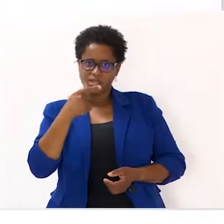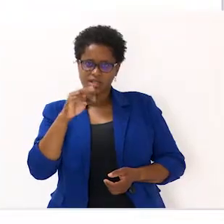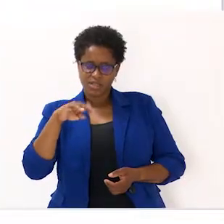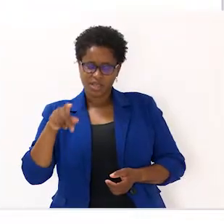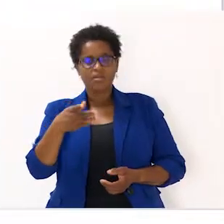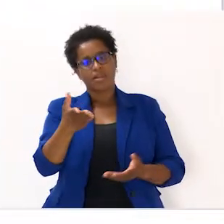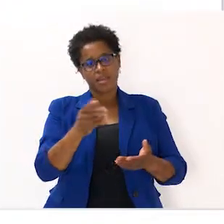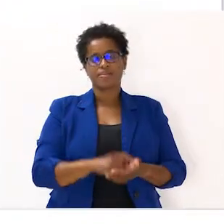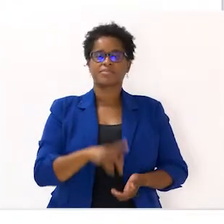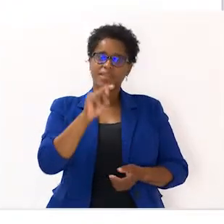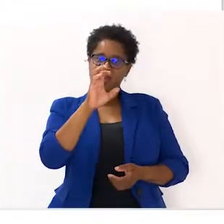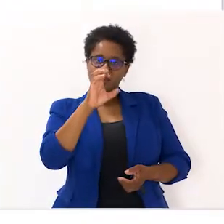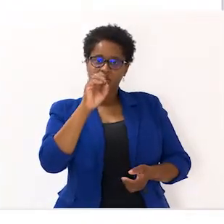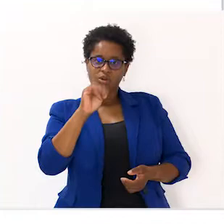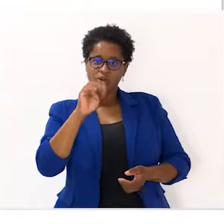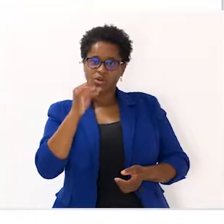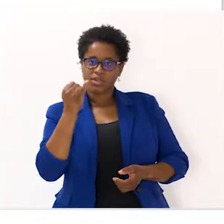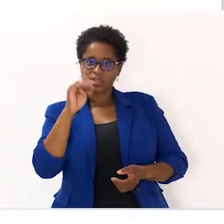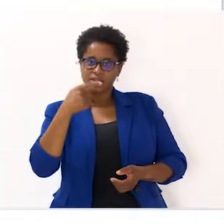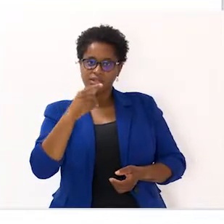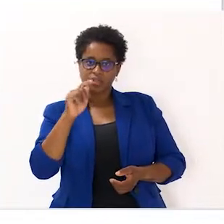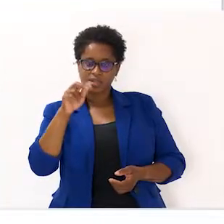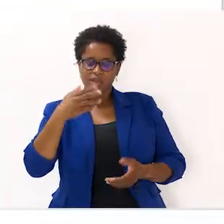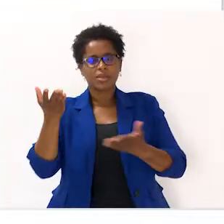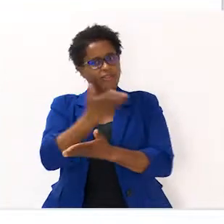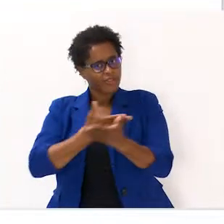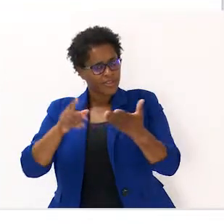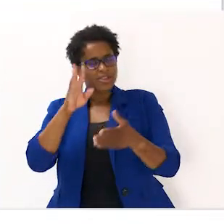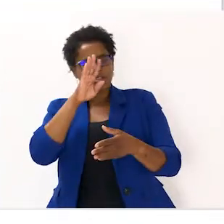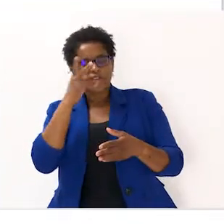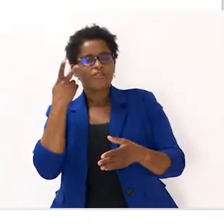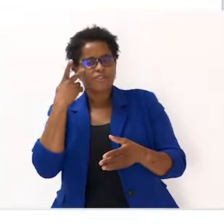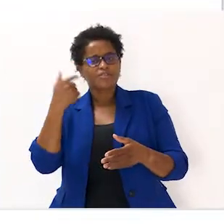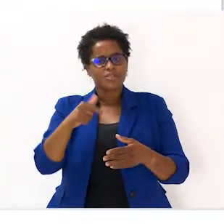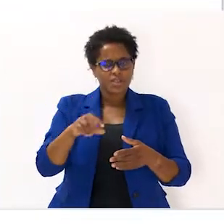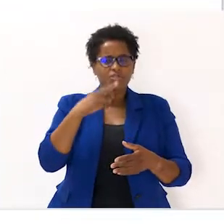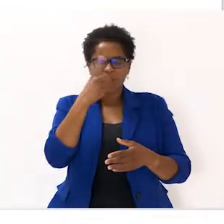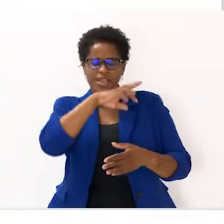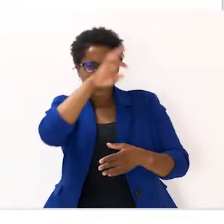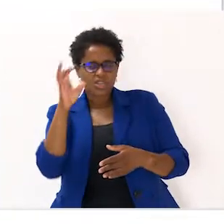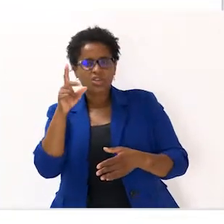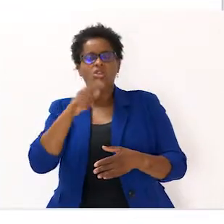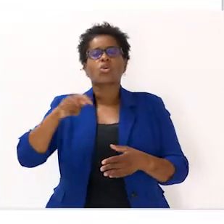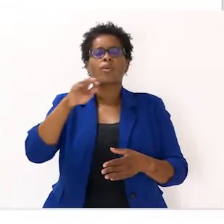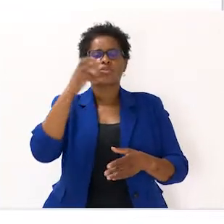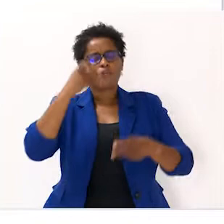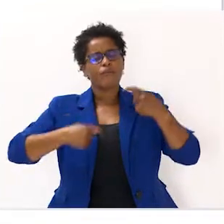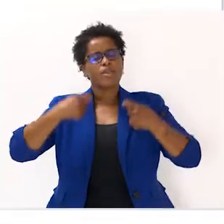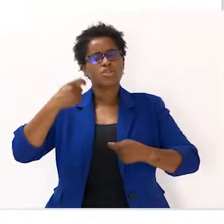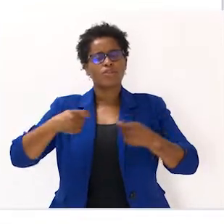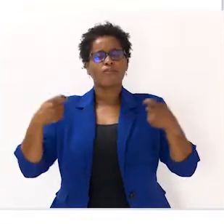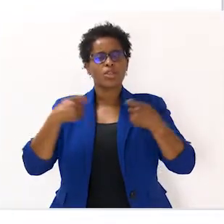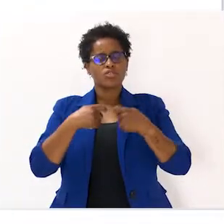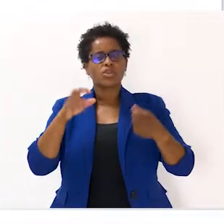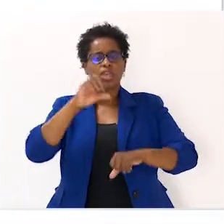Então, ecossistema é a interação entre os seres vivos existentes numa dada região e o seu meio físico-químico, ou